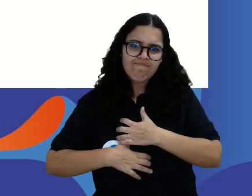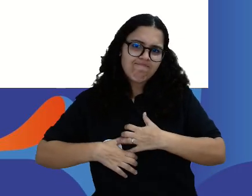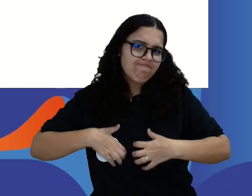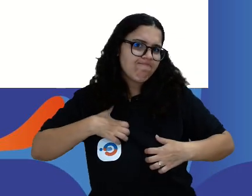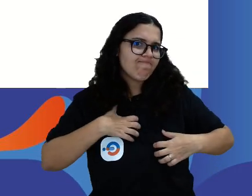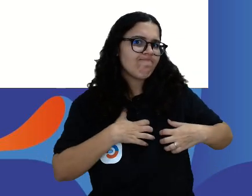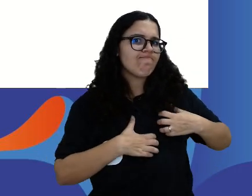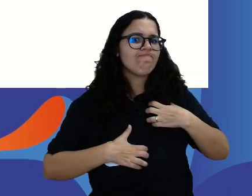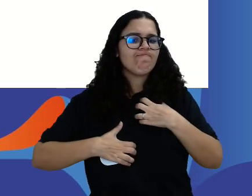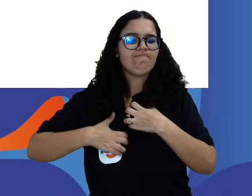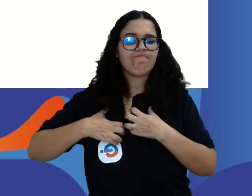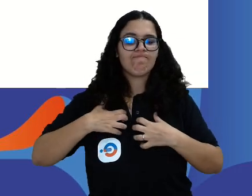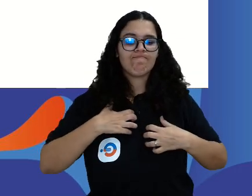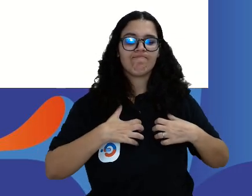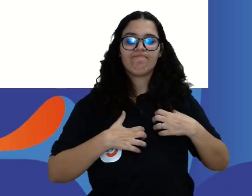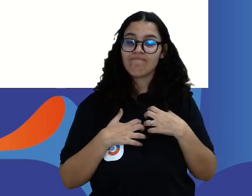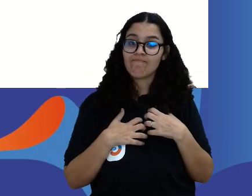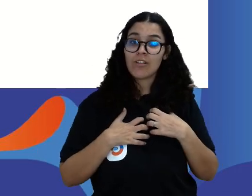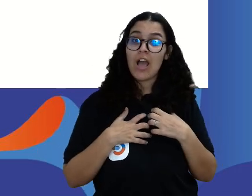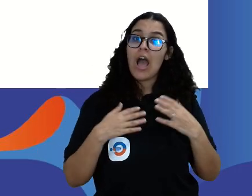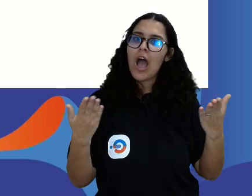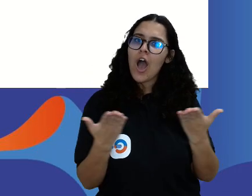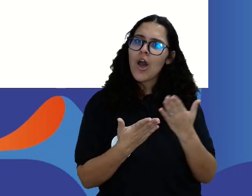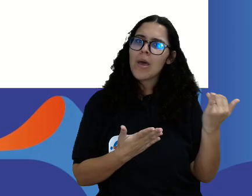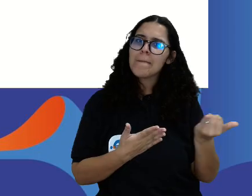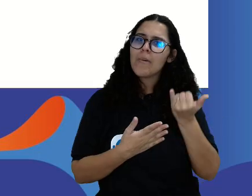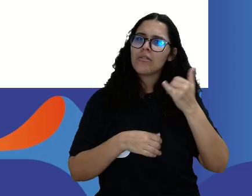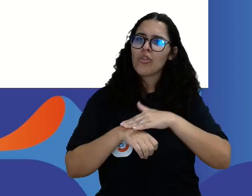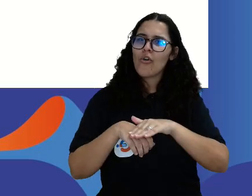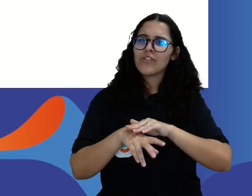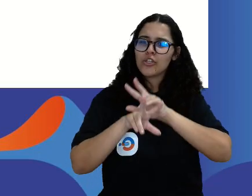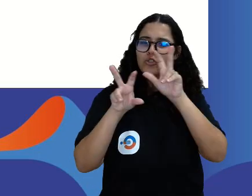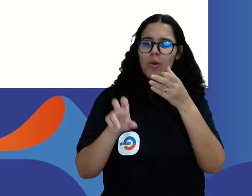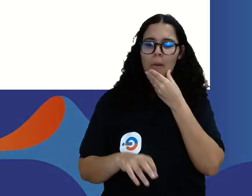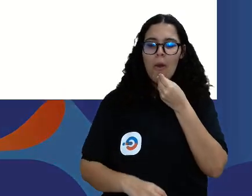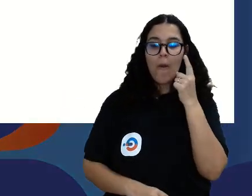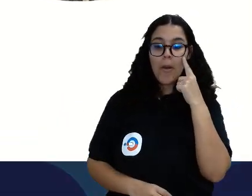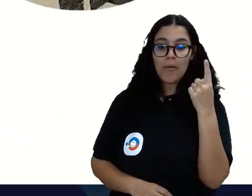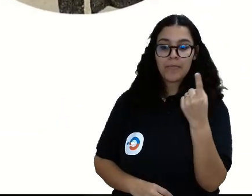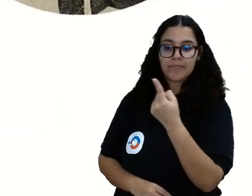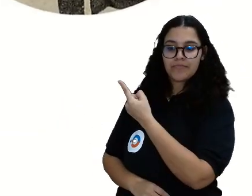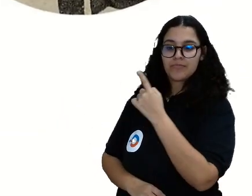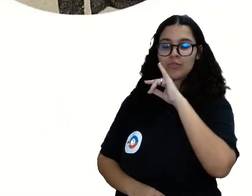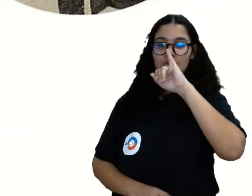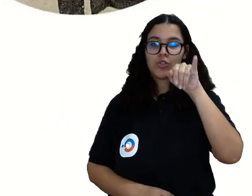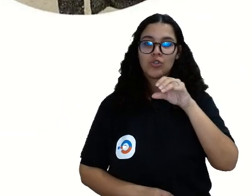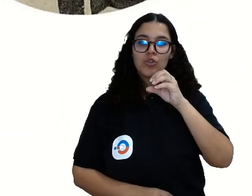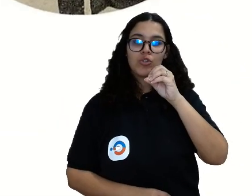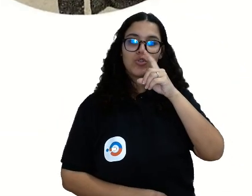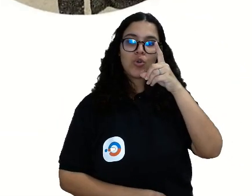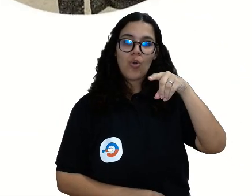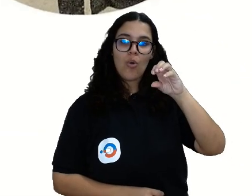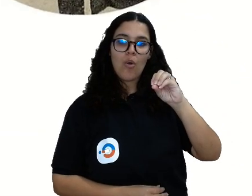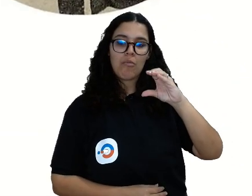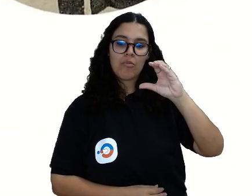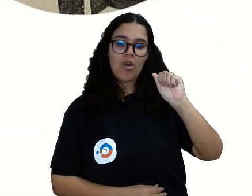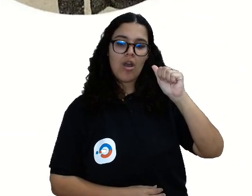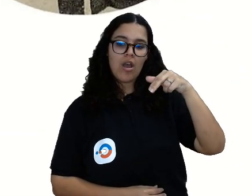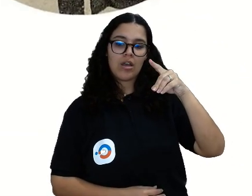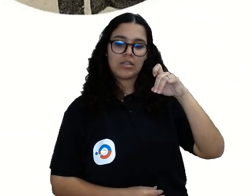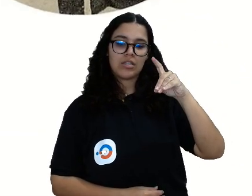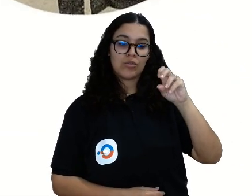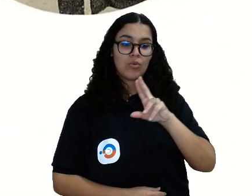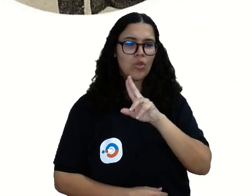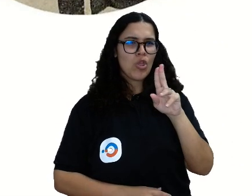merece destaque, nesse momento, a figura do João Cândido. O João Cândido, conhecido como Almirante Negro,